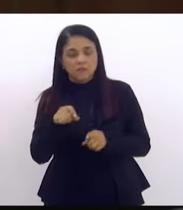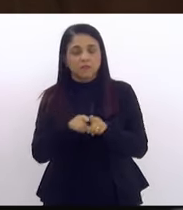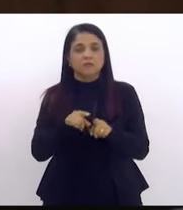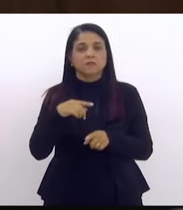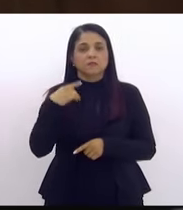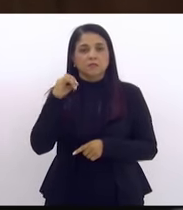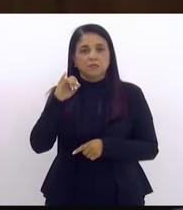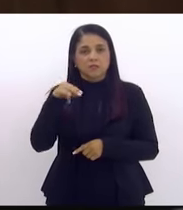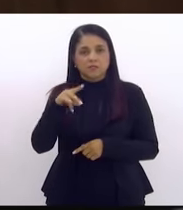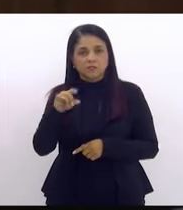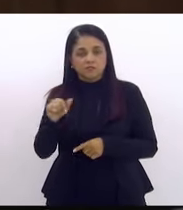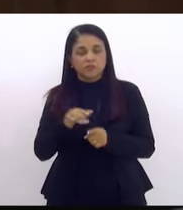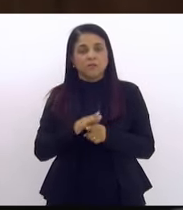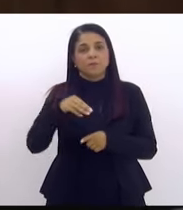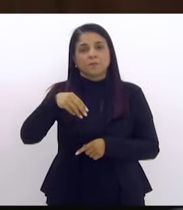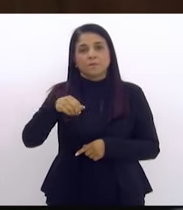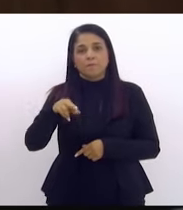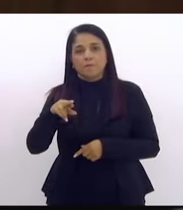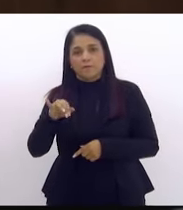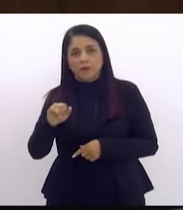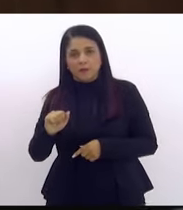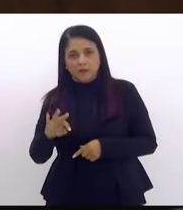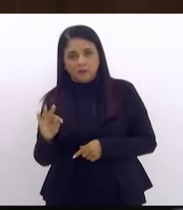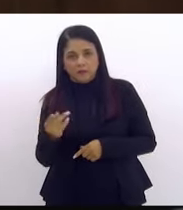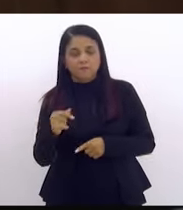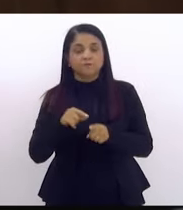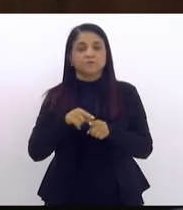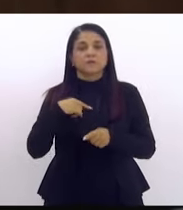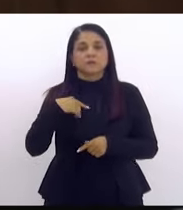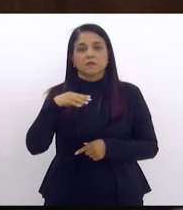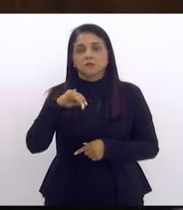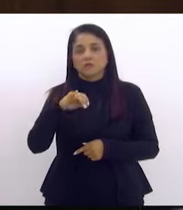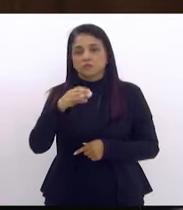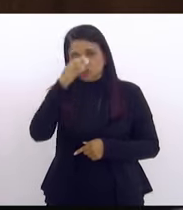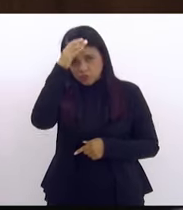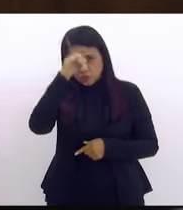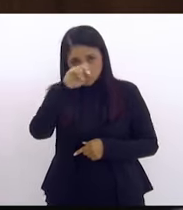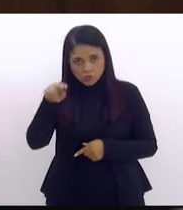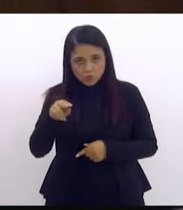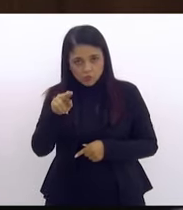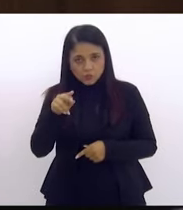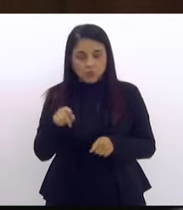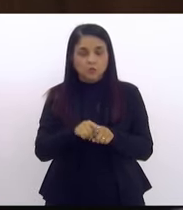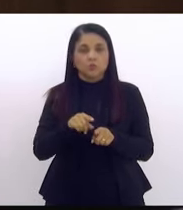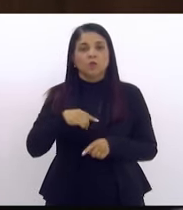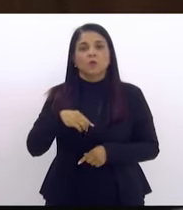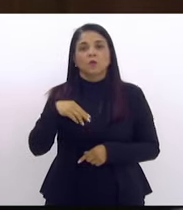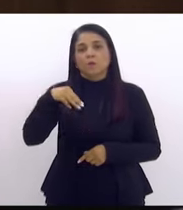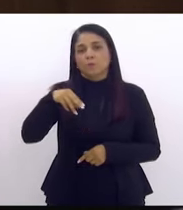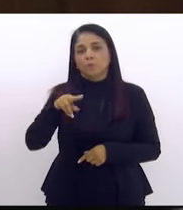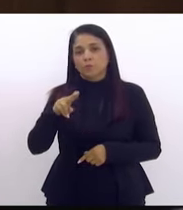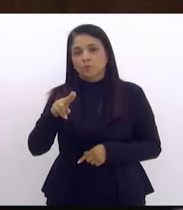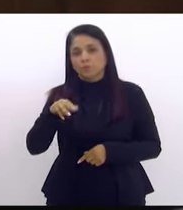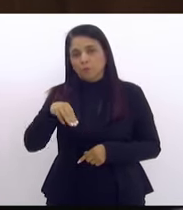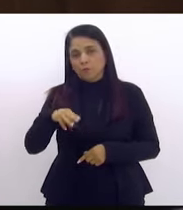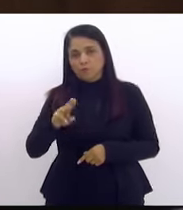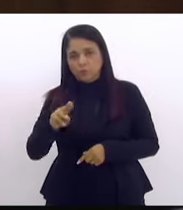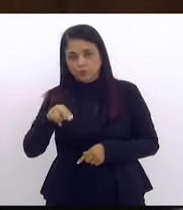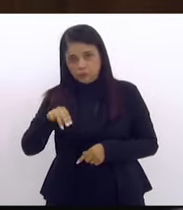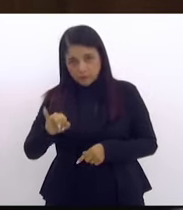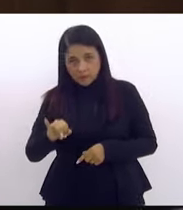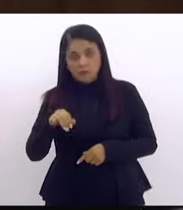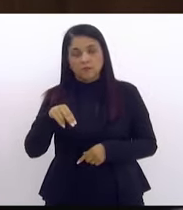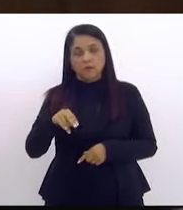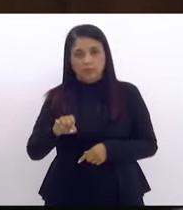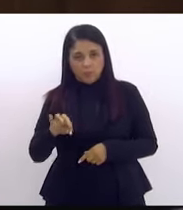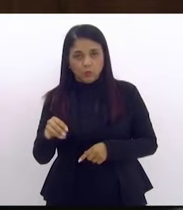Carla Machado é suplente, Fred Pacheco, Gisele Monteiro e Munir Neto são suplentes dessa comissão. Então está aqui um pouco do